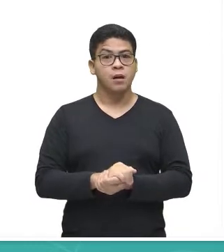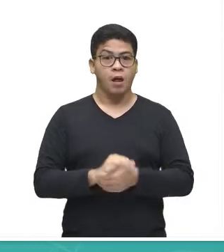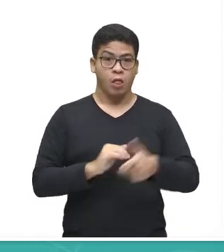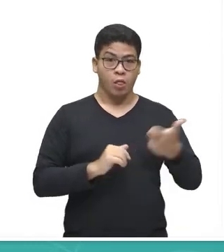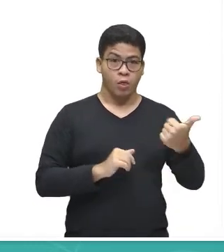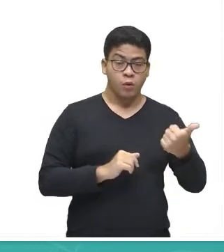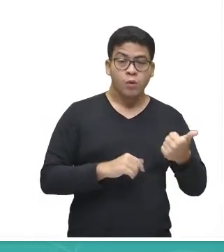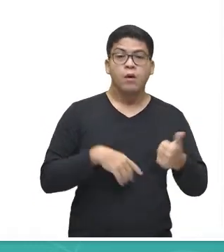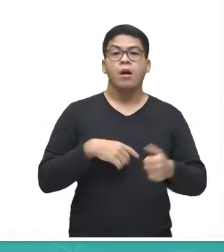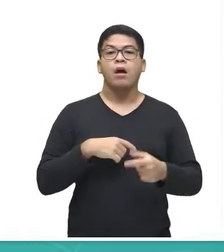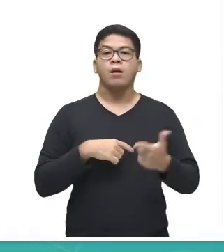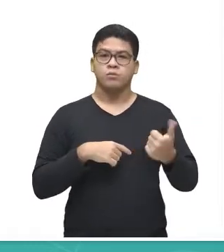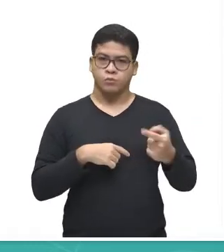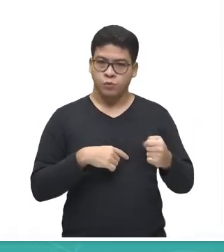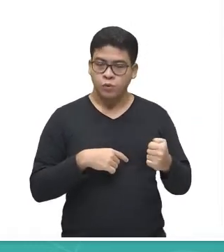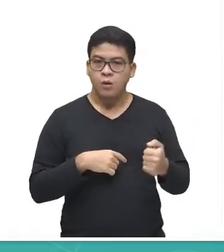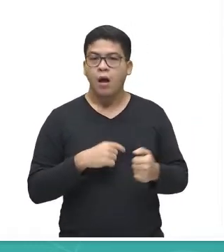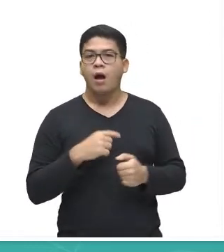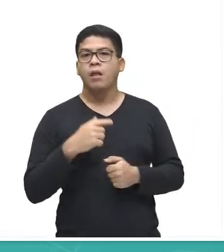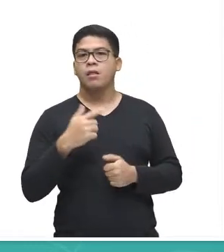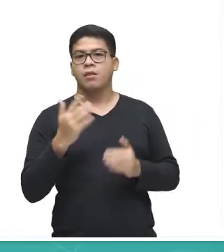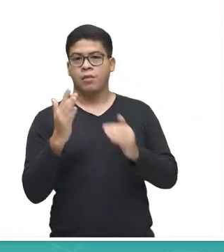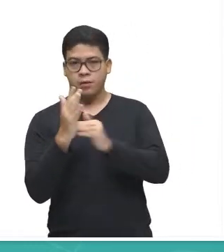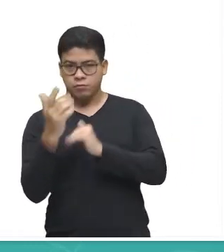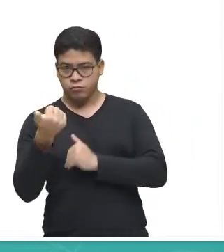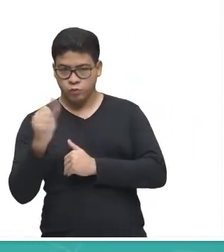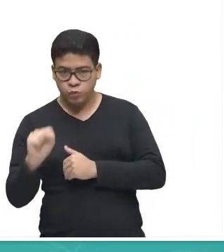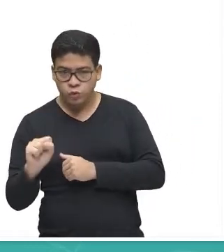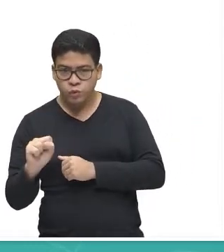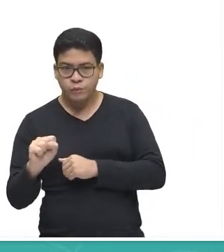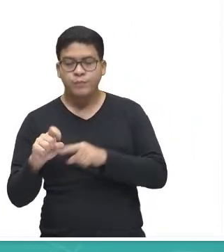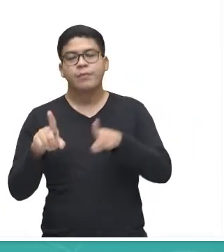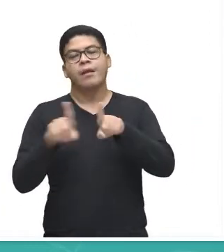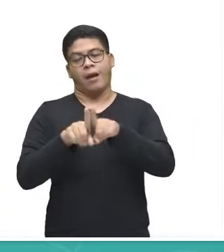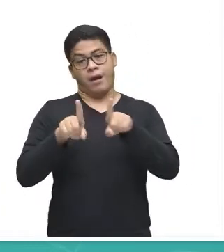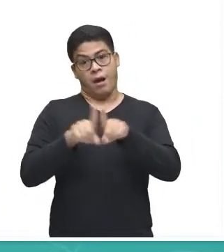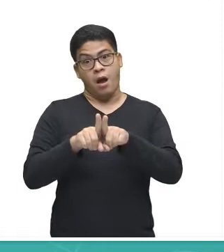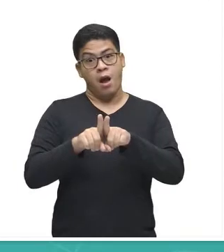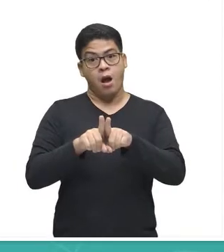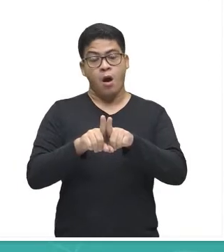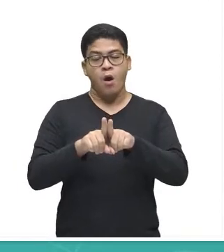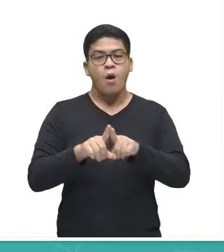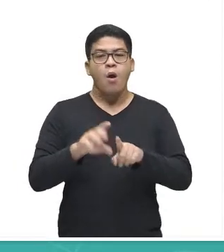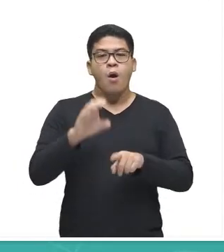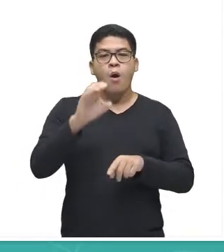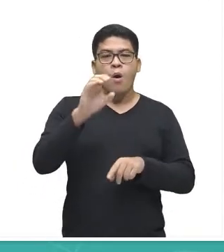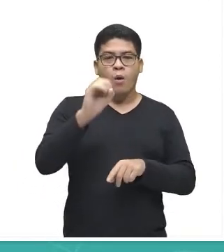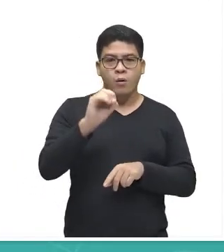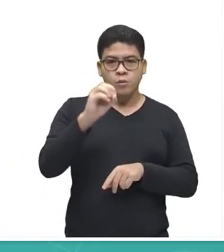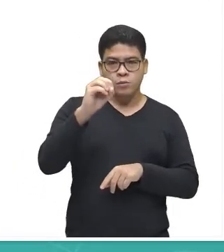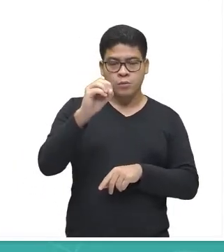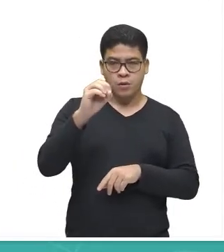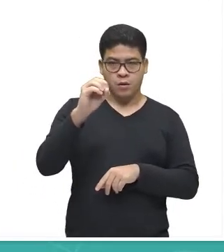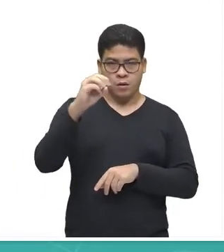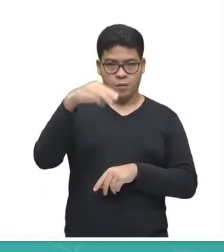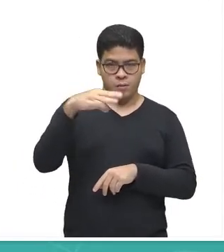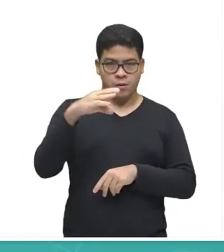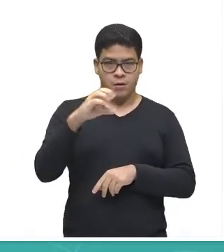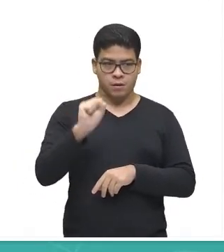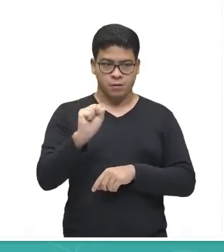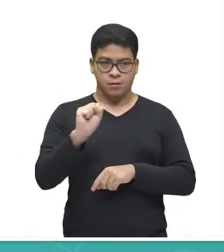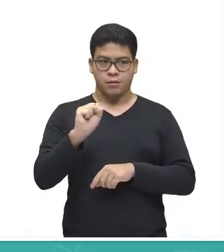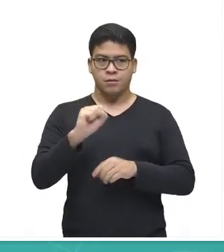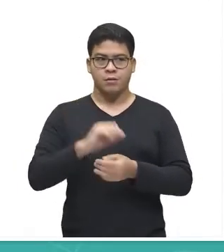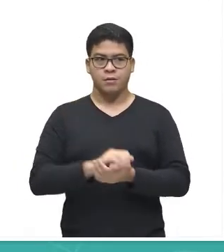a 18 anos, certo? Então, já a Organização Mundial da